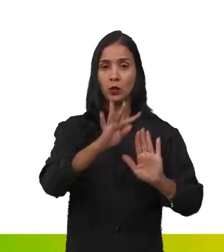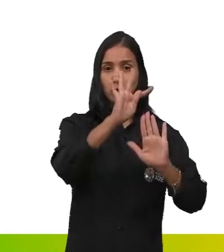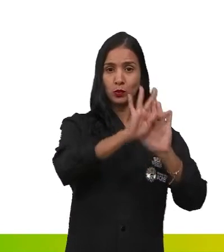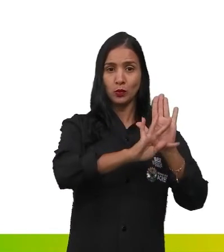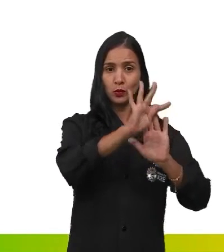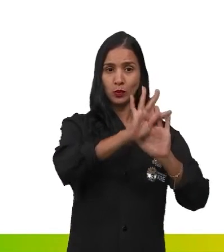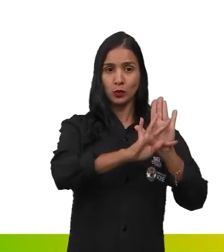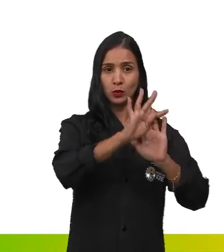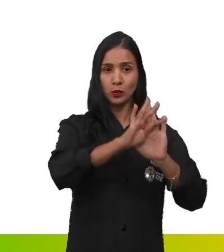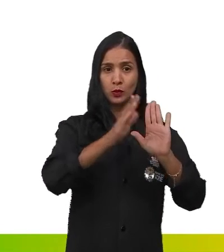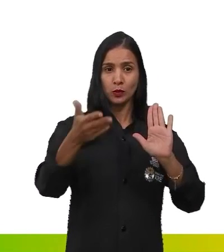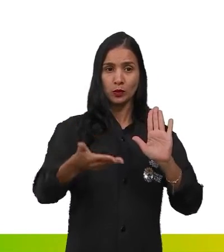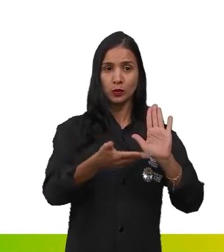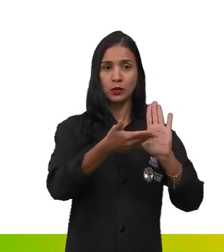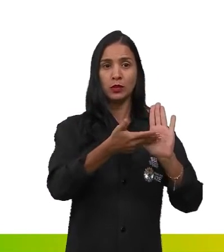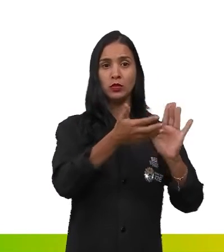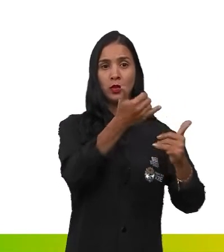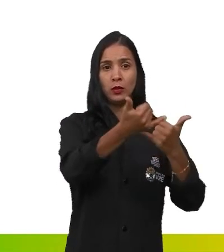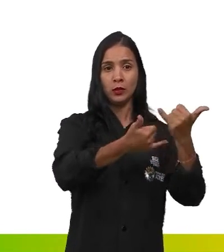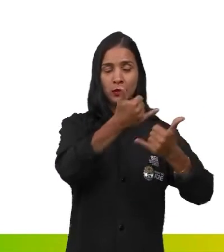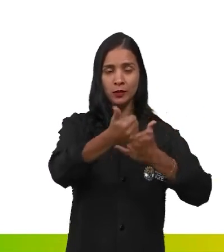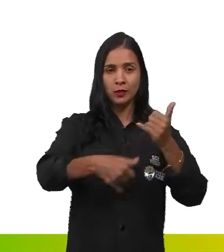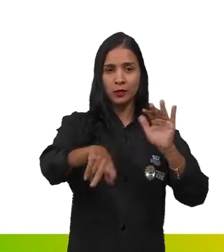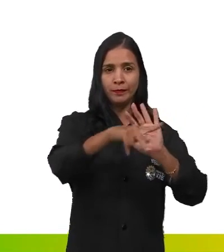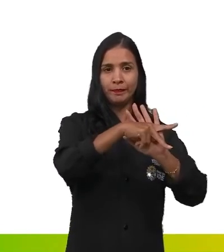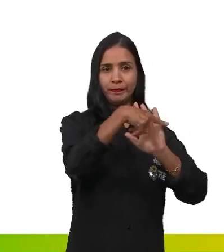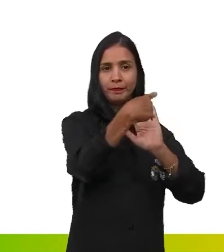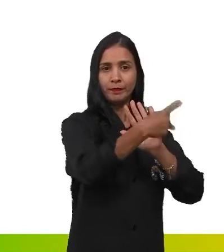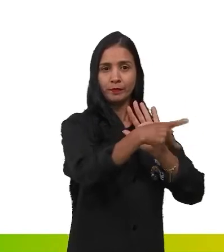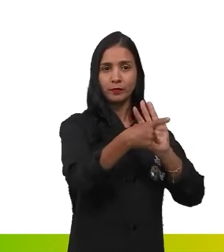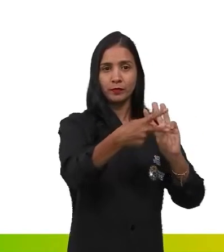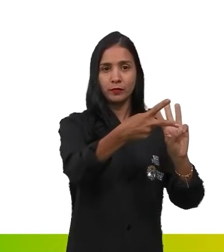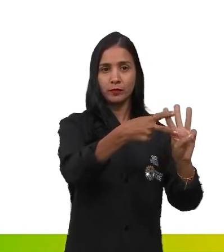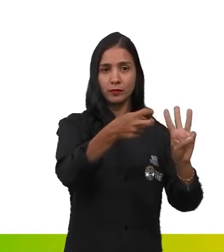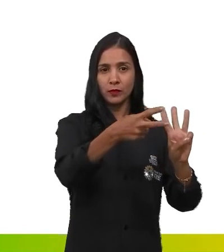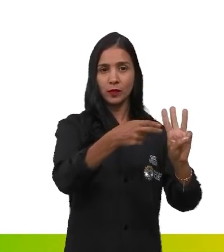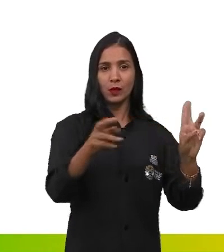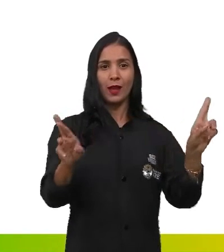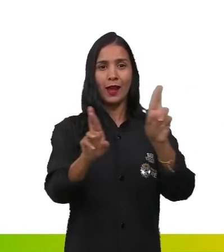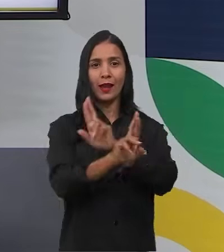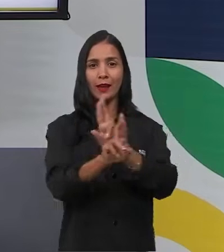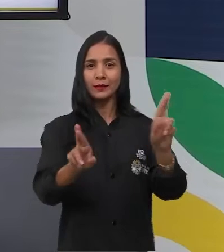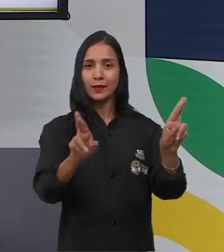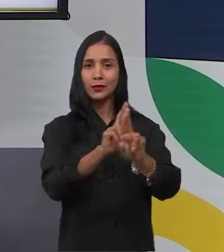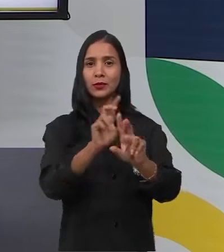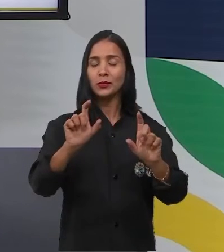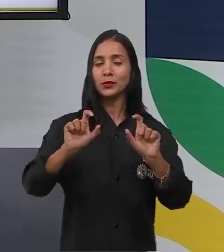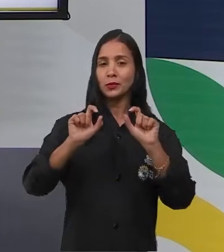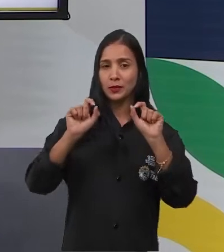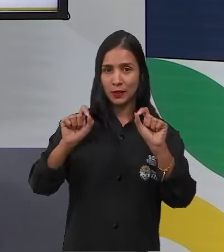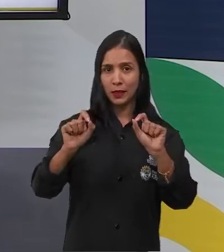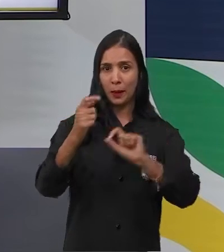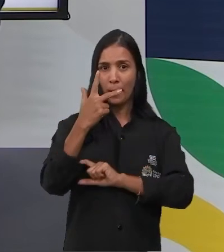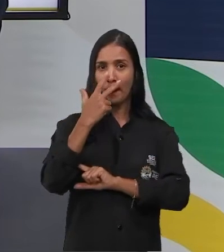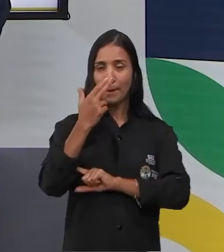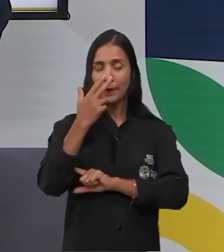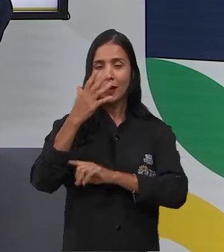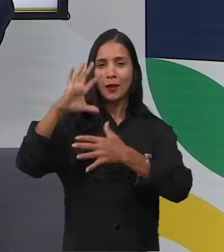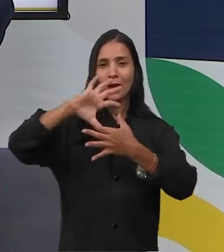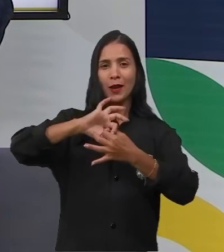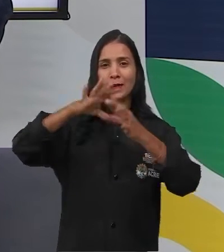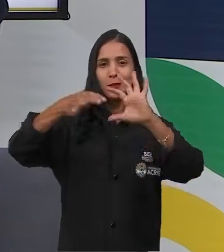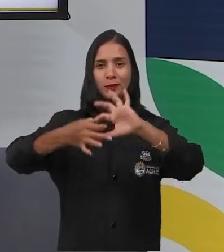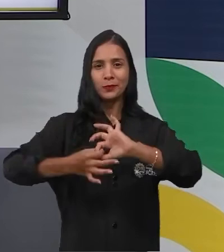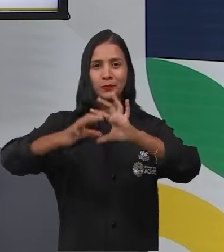dos Povos Indígenas assemelham aos Jogos Olímpicos em relação a uma reflexão